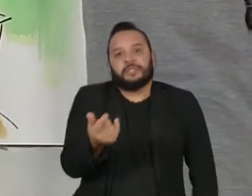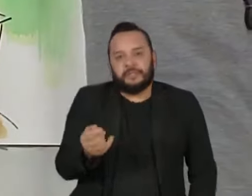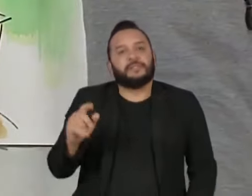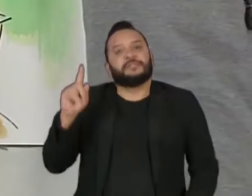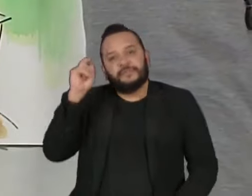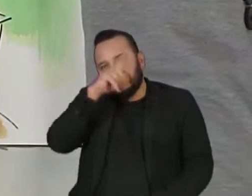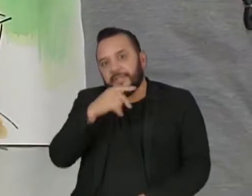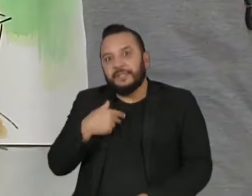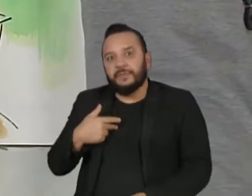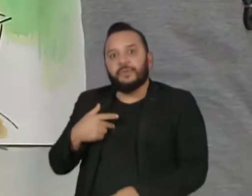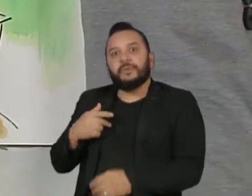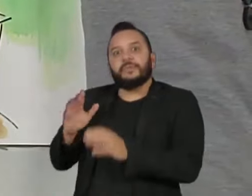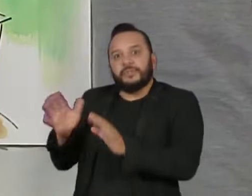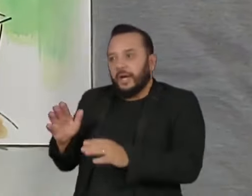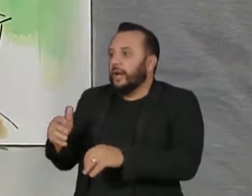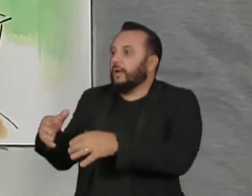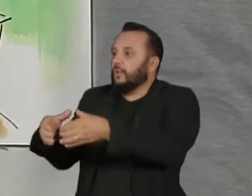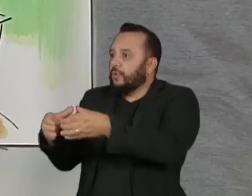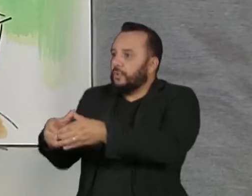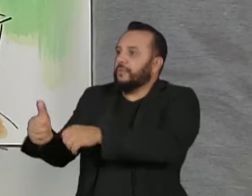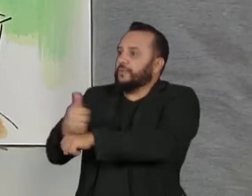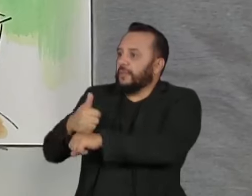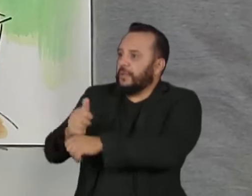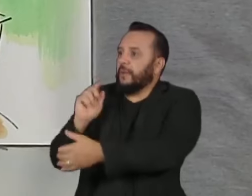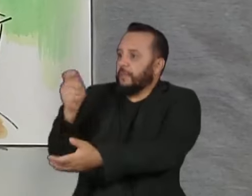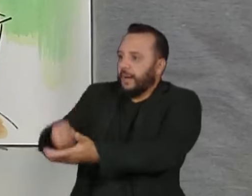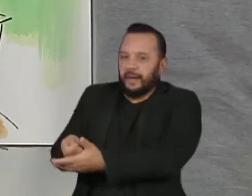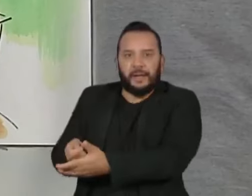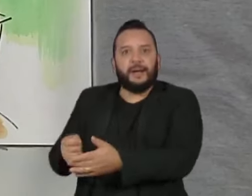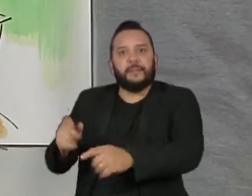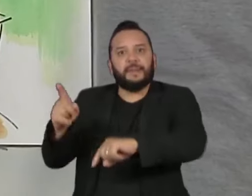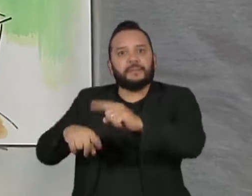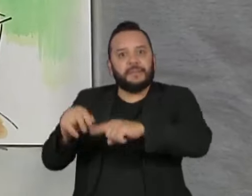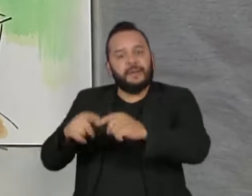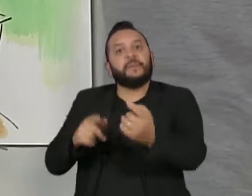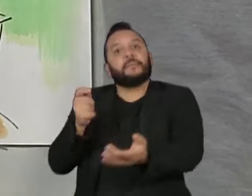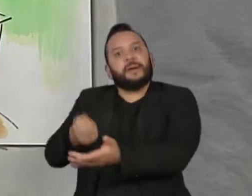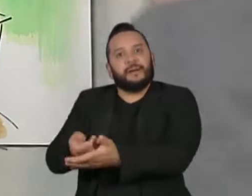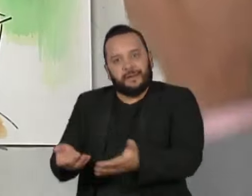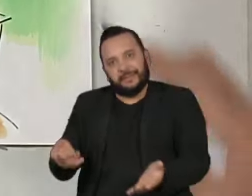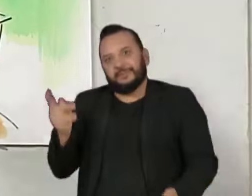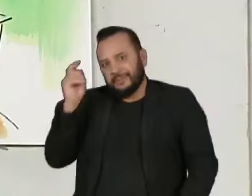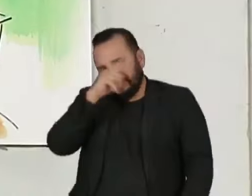talento enfim toda aquela aquela coisa que é necessário pro avião ficar no ar Greg